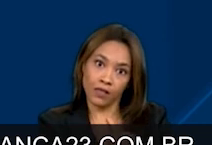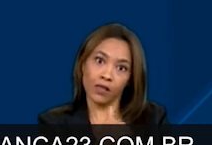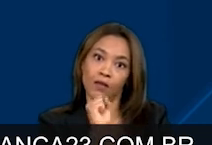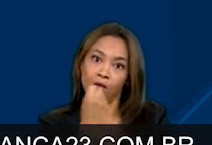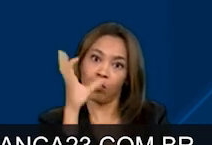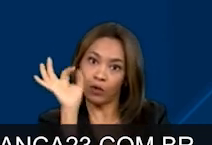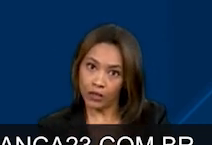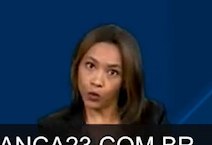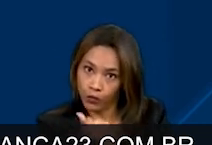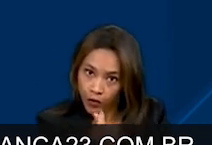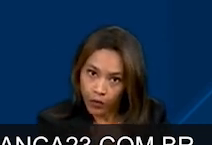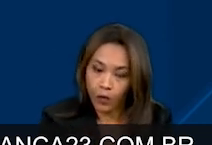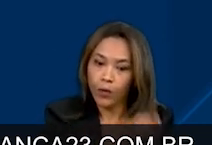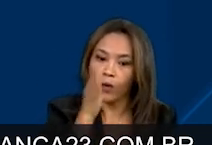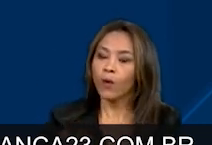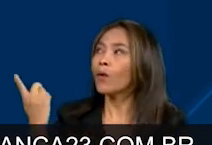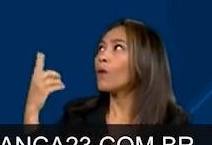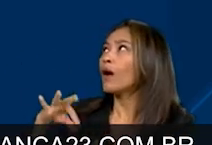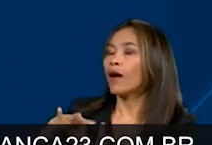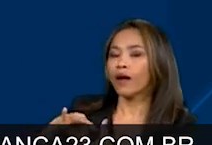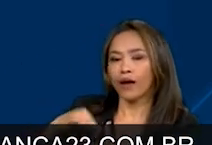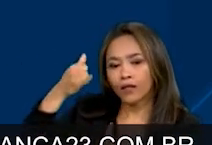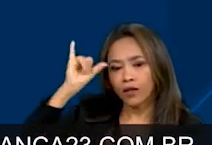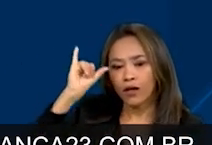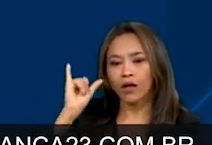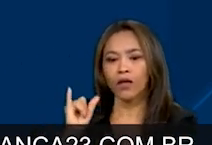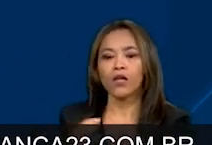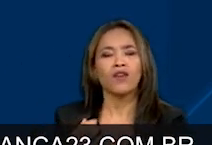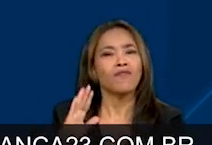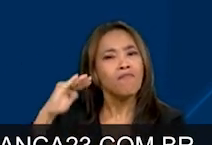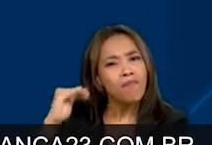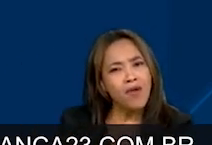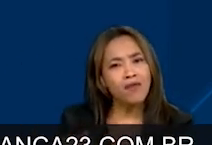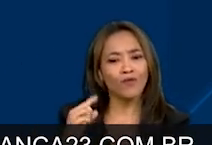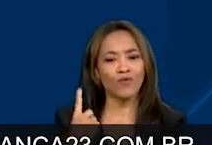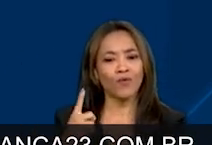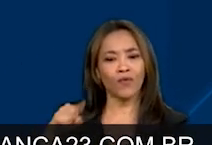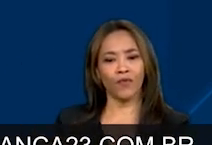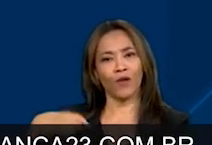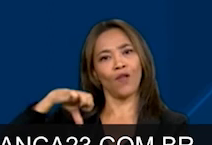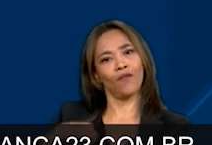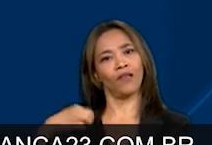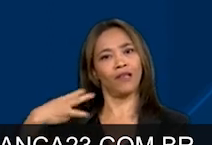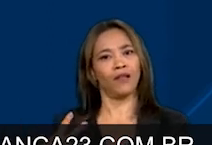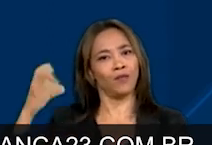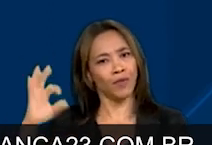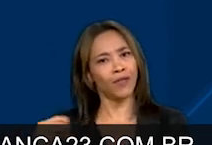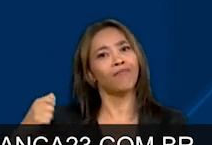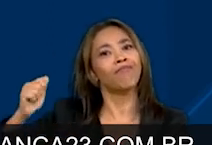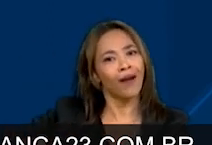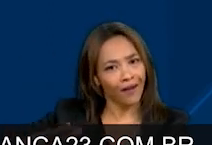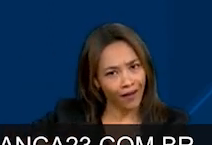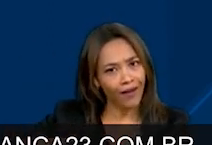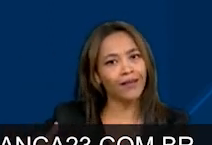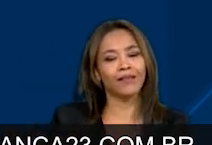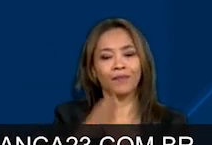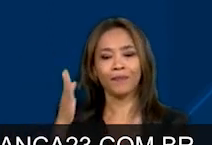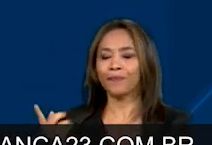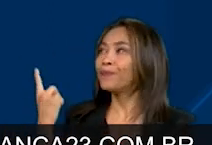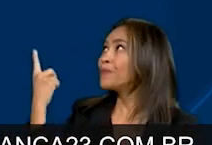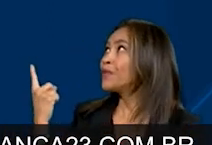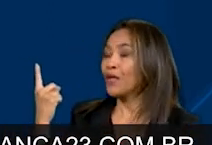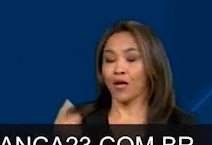22,68% no preço, a carne bovina, que ficou menos 1,93% mais barata, o